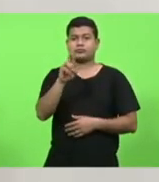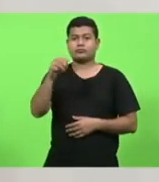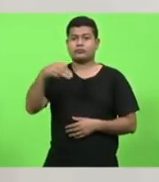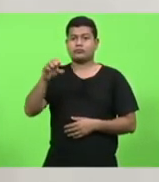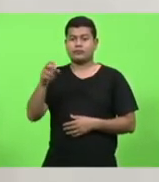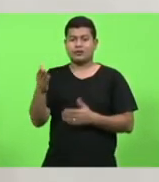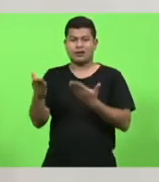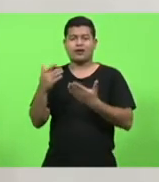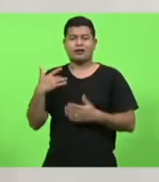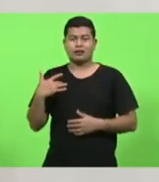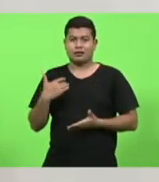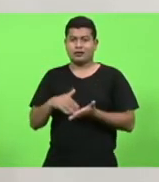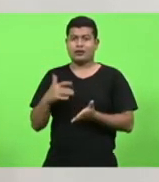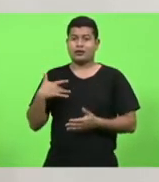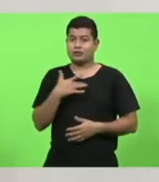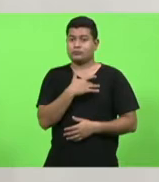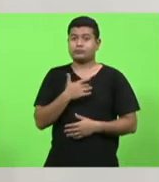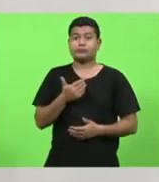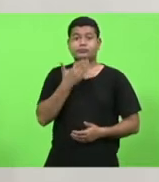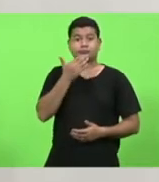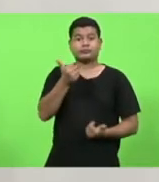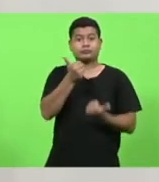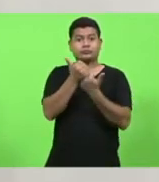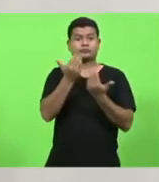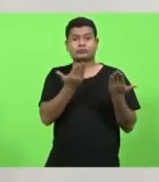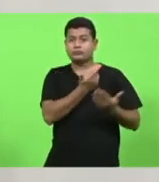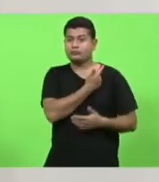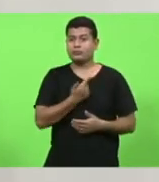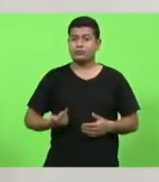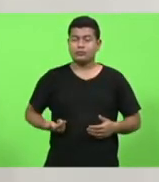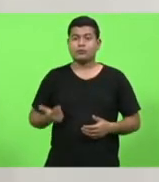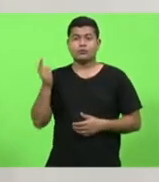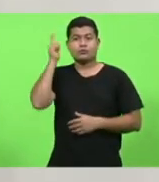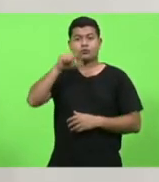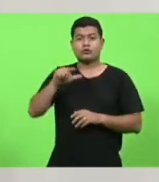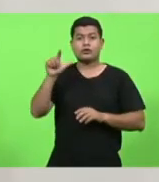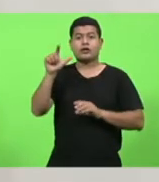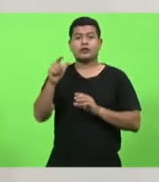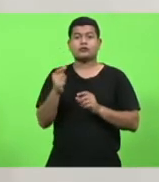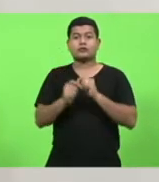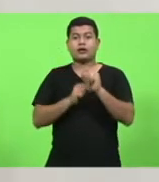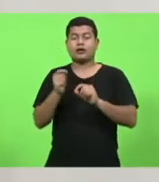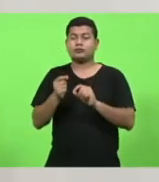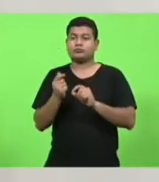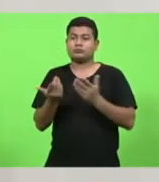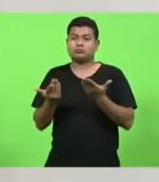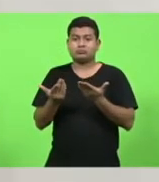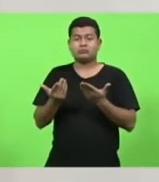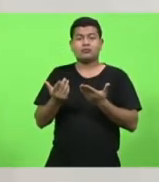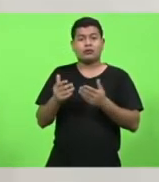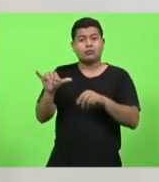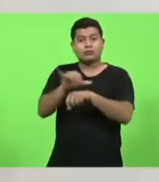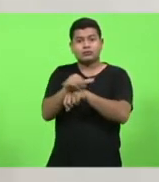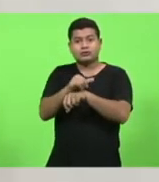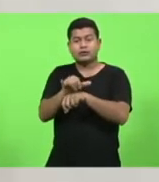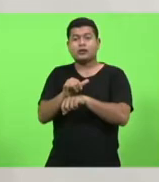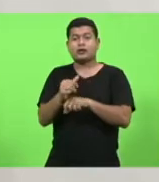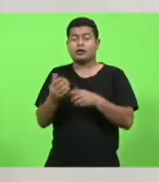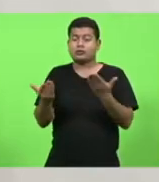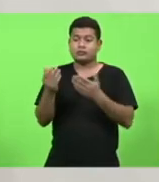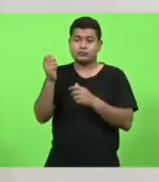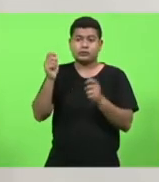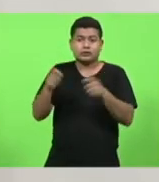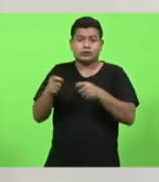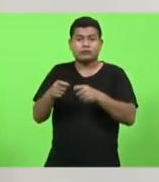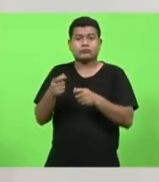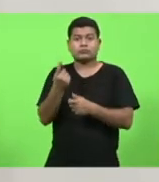solicitando apoio, pelo menos que o Estado fizesse uma logística, no sentido de que possibilitasse fazer um convênio para aquelas pessoas que